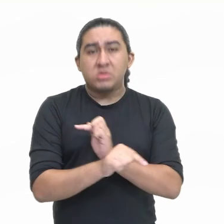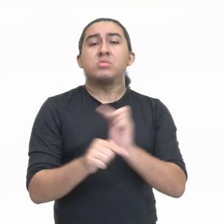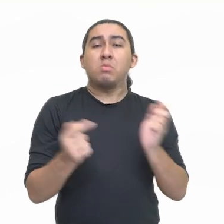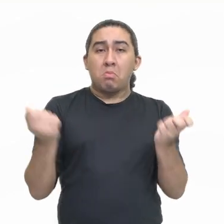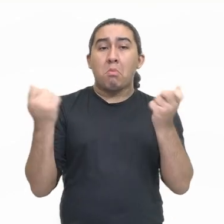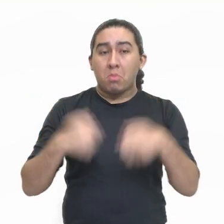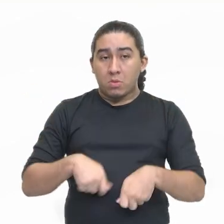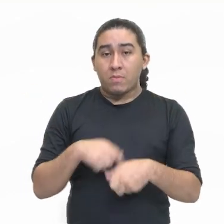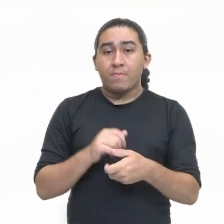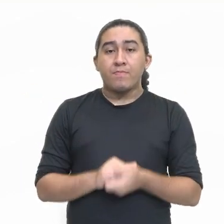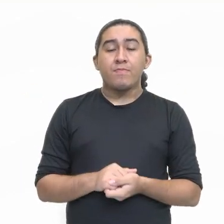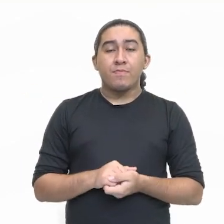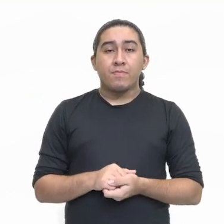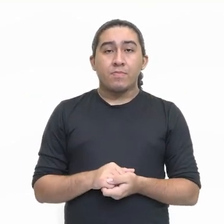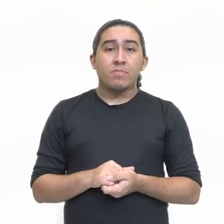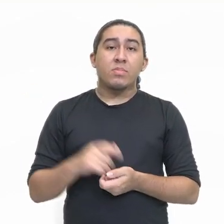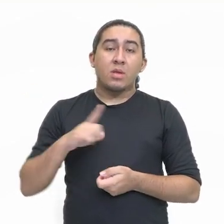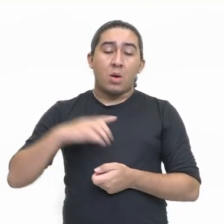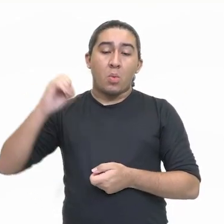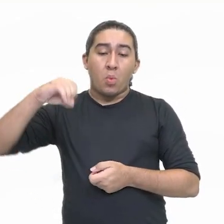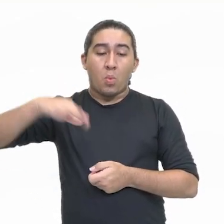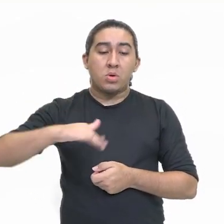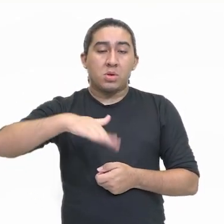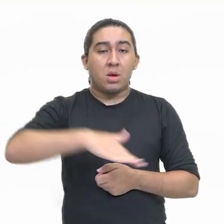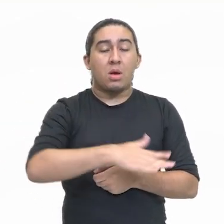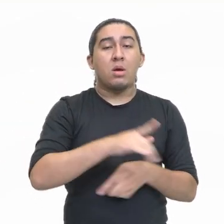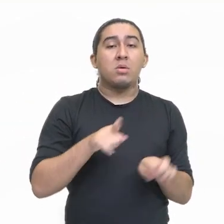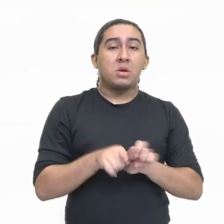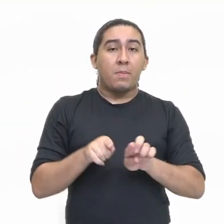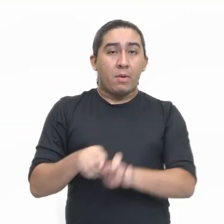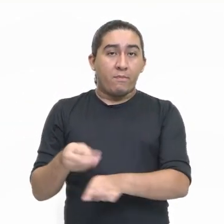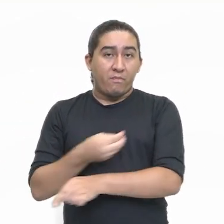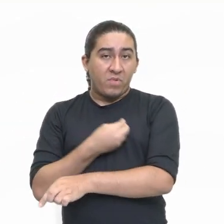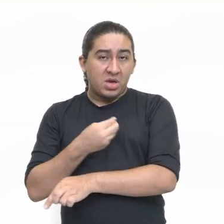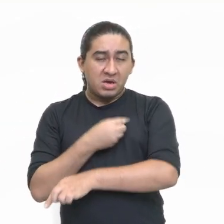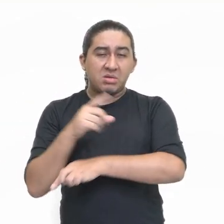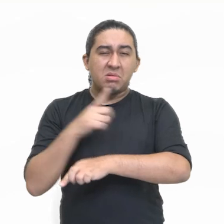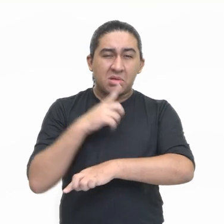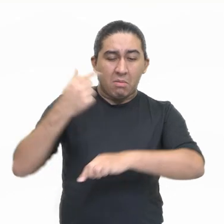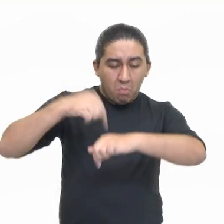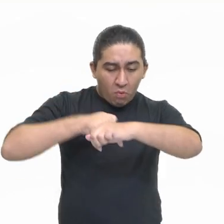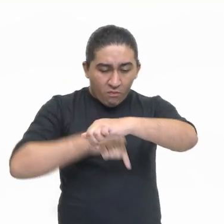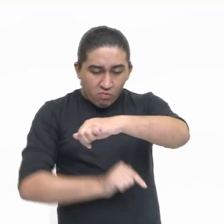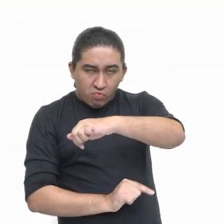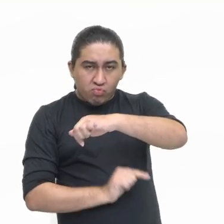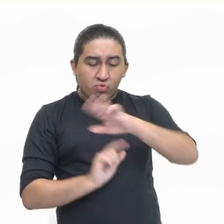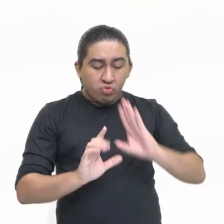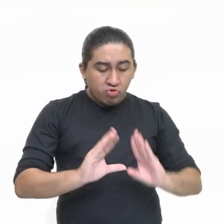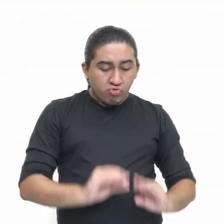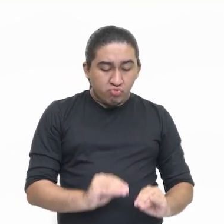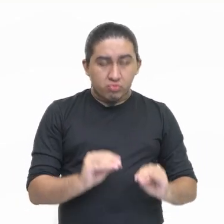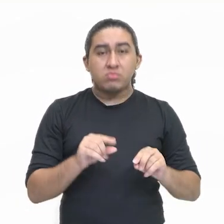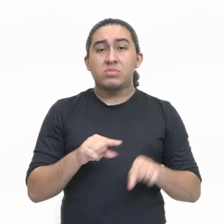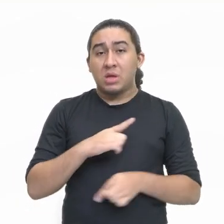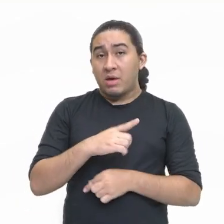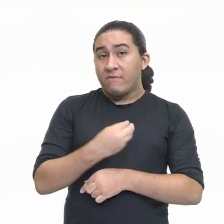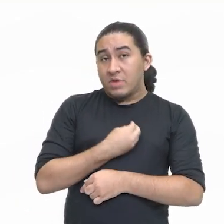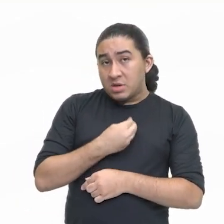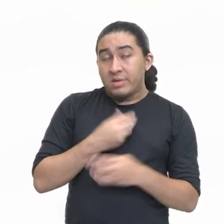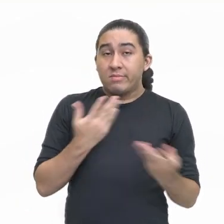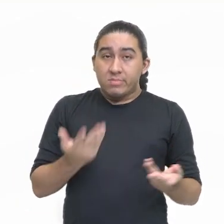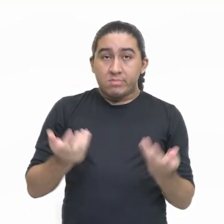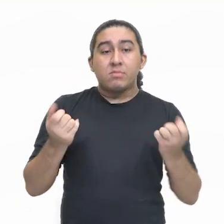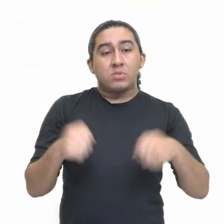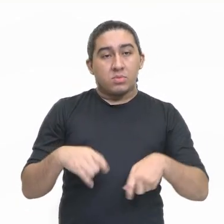profundo dos oceanos aqueles eh seres vivos abissais ali tem vida